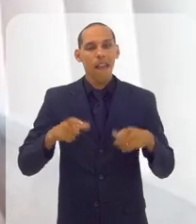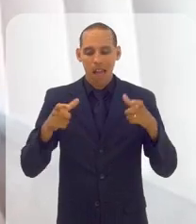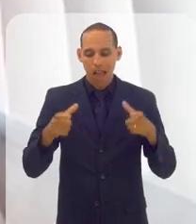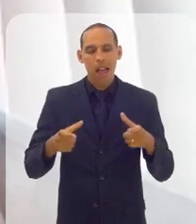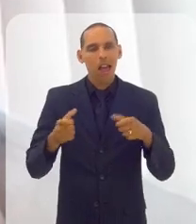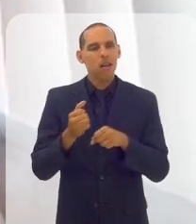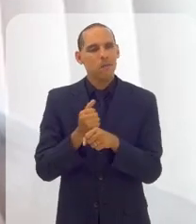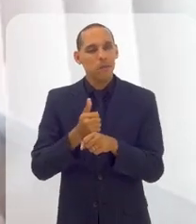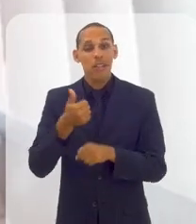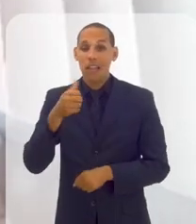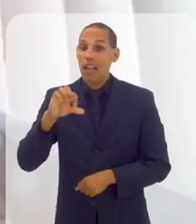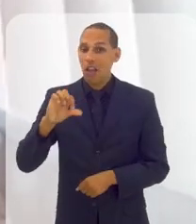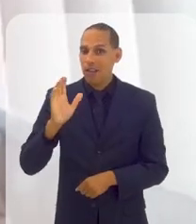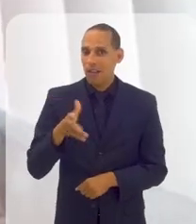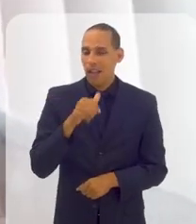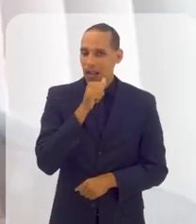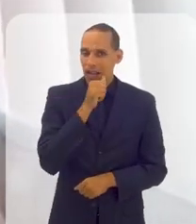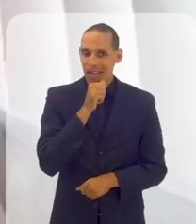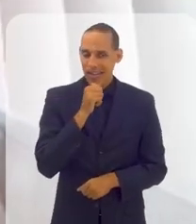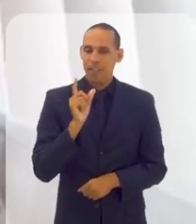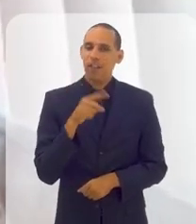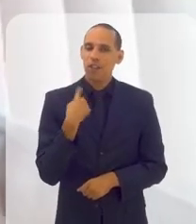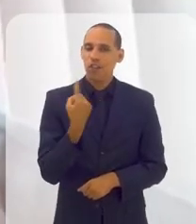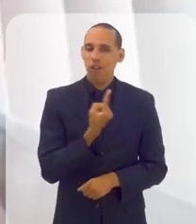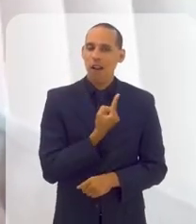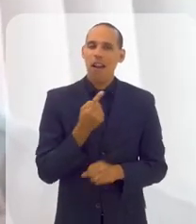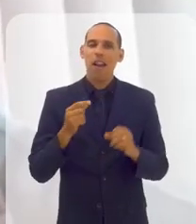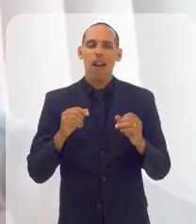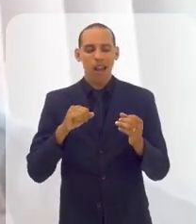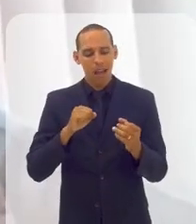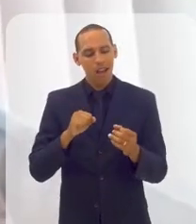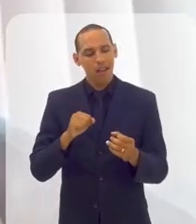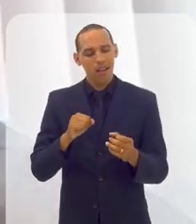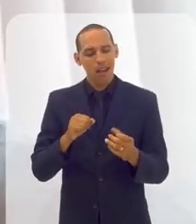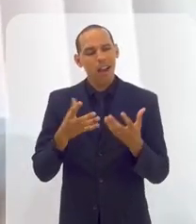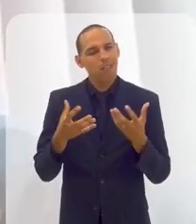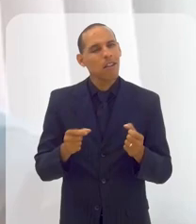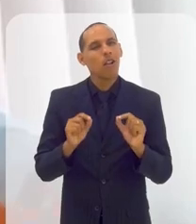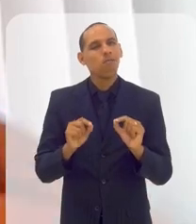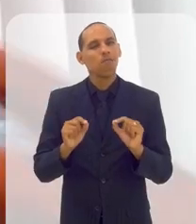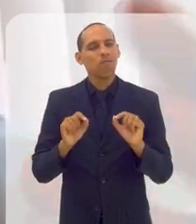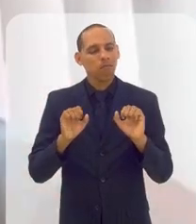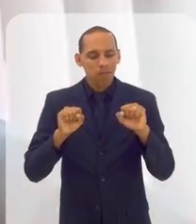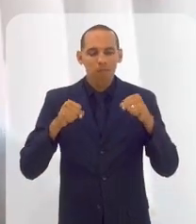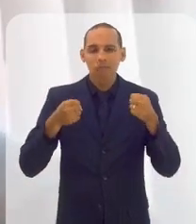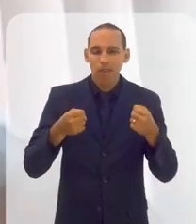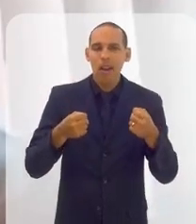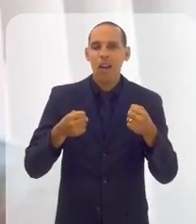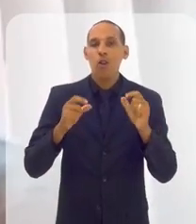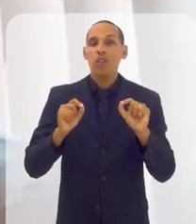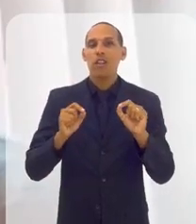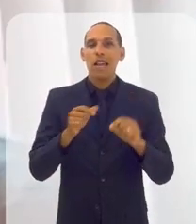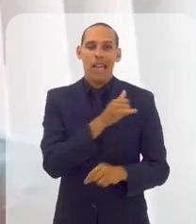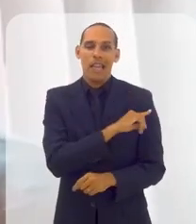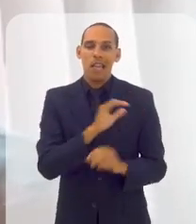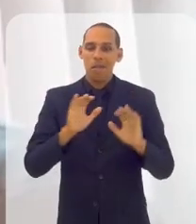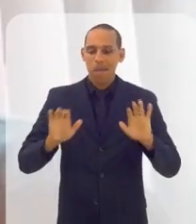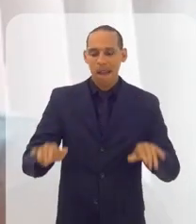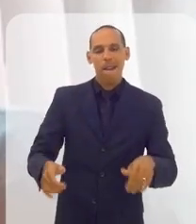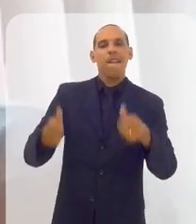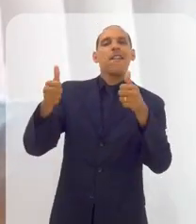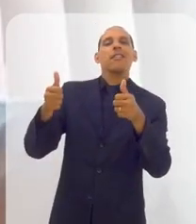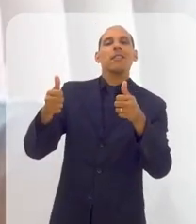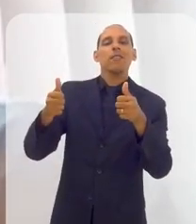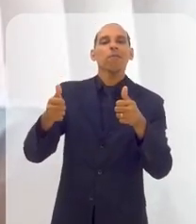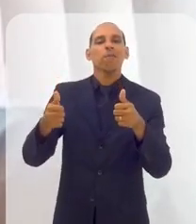fórum, um espaço que já dura 19 anos, nós que continuamos apostando em melhorar o Estado do Rio de Janeiro,